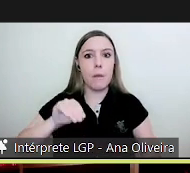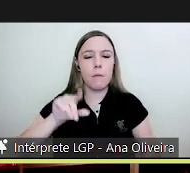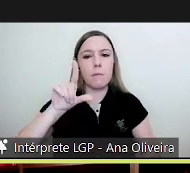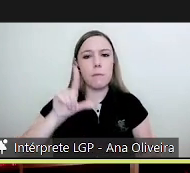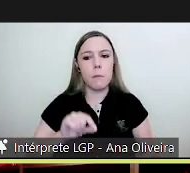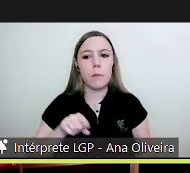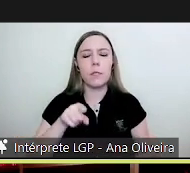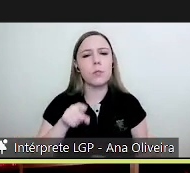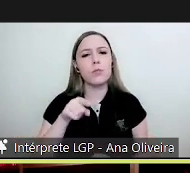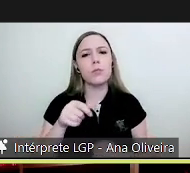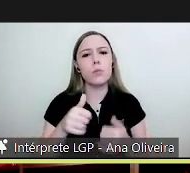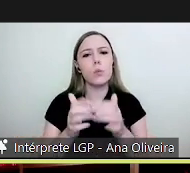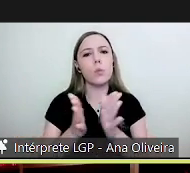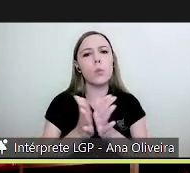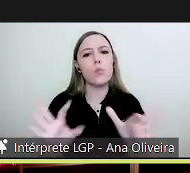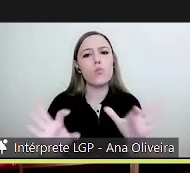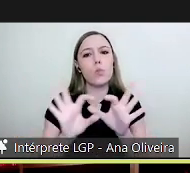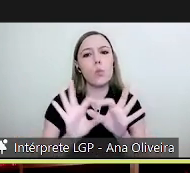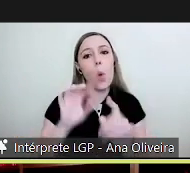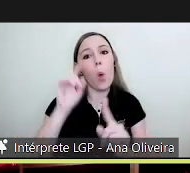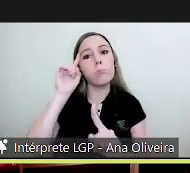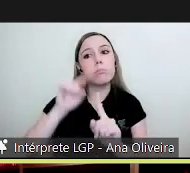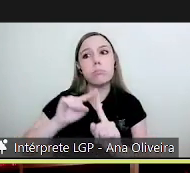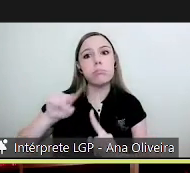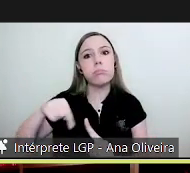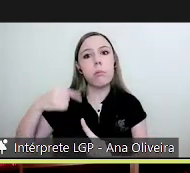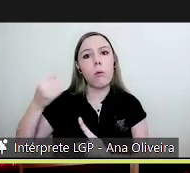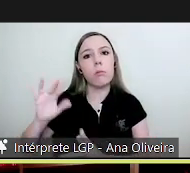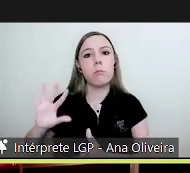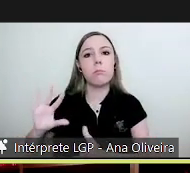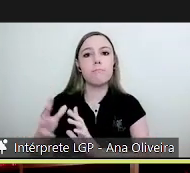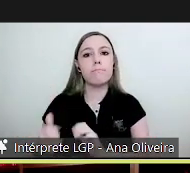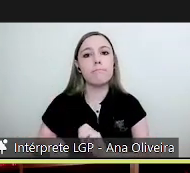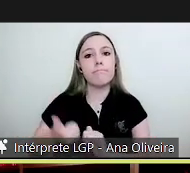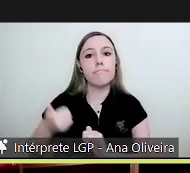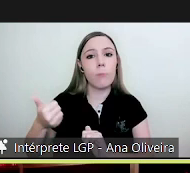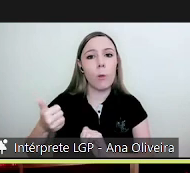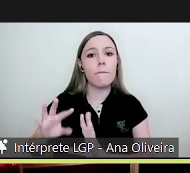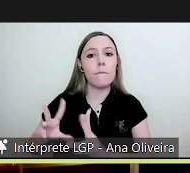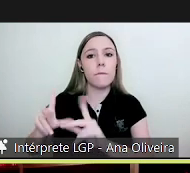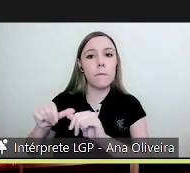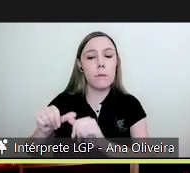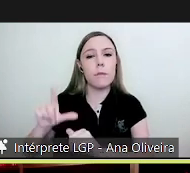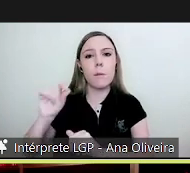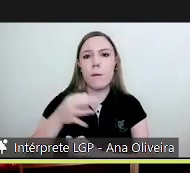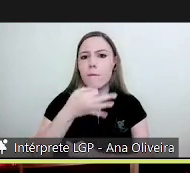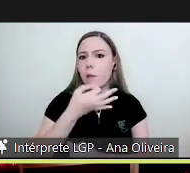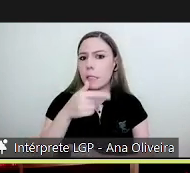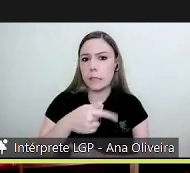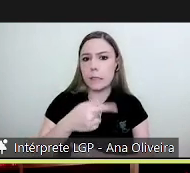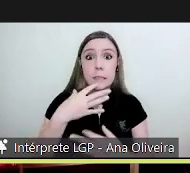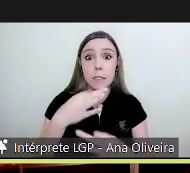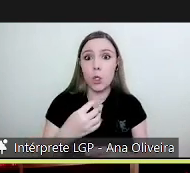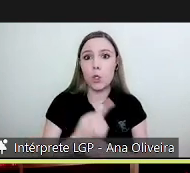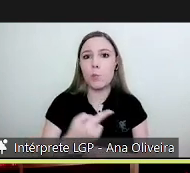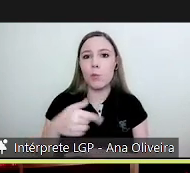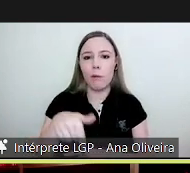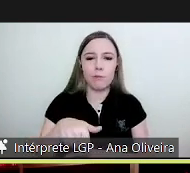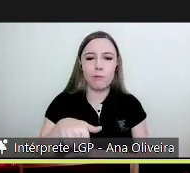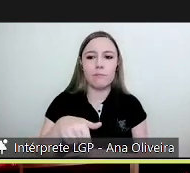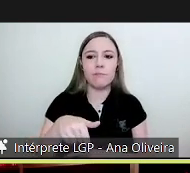está de mãos dadas com outros objetivos de desenvolvimento sustentável que já falaram aqui com toda a certeza, uma vez que este é o